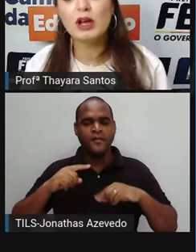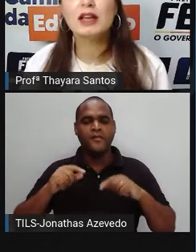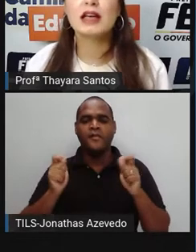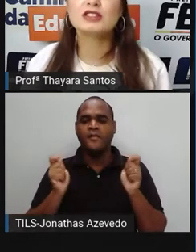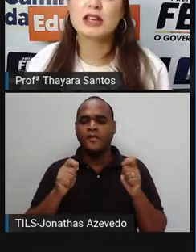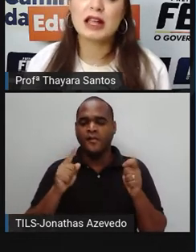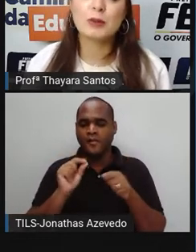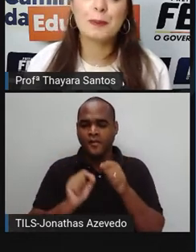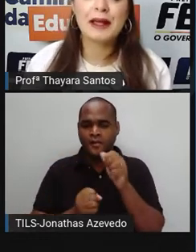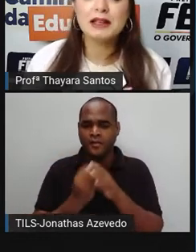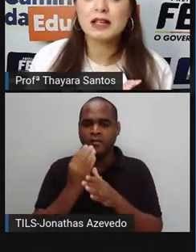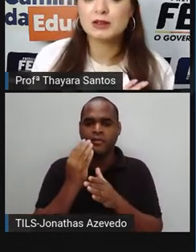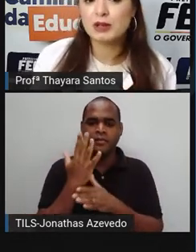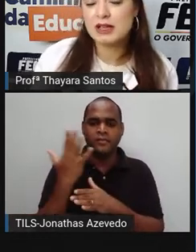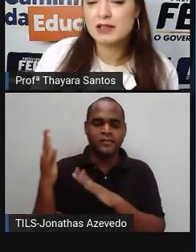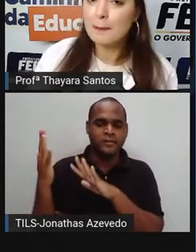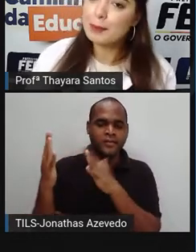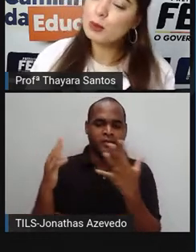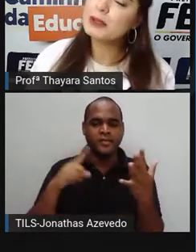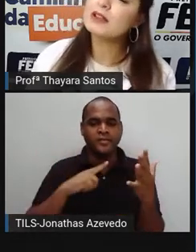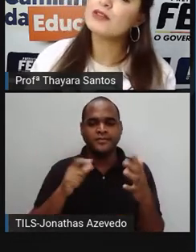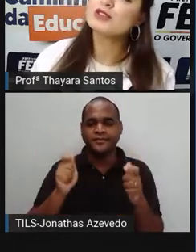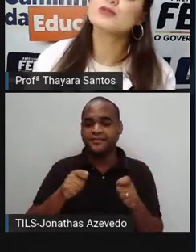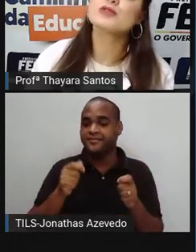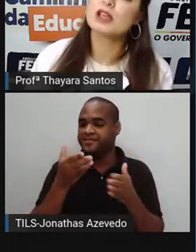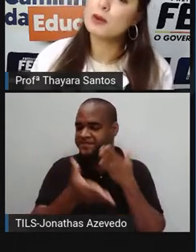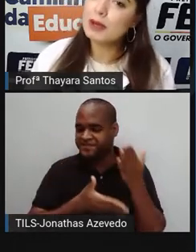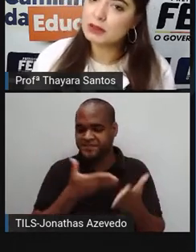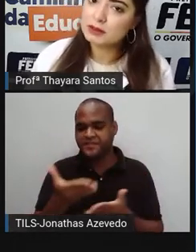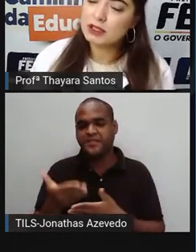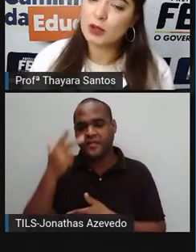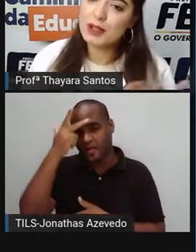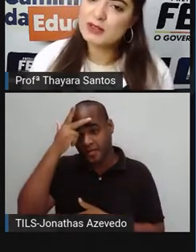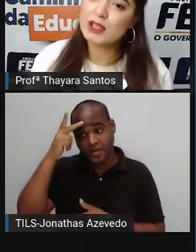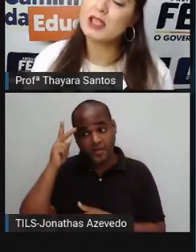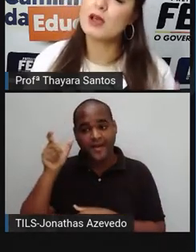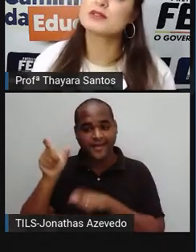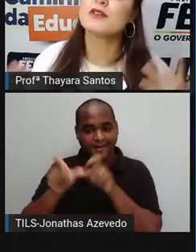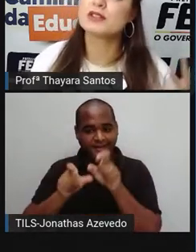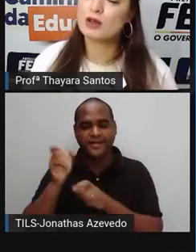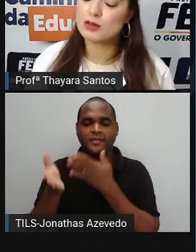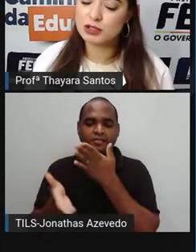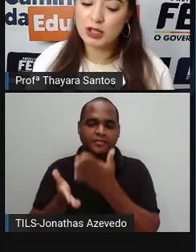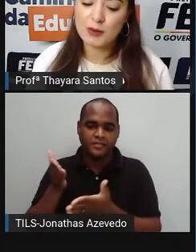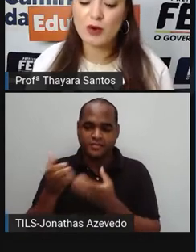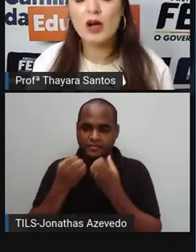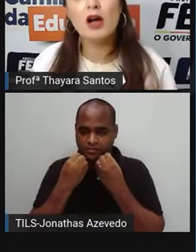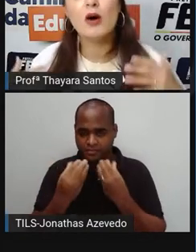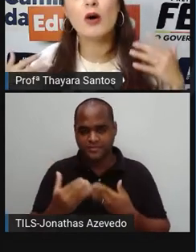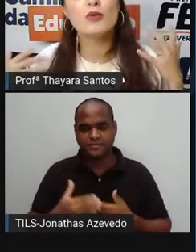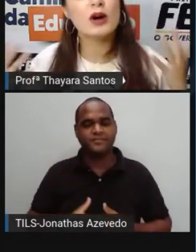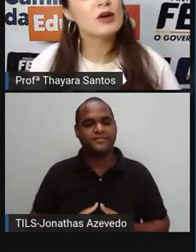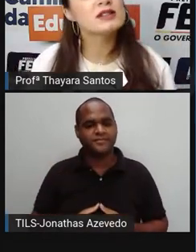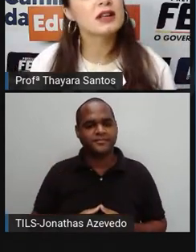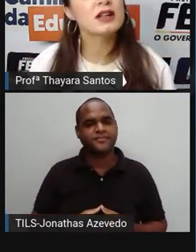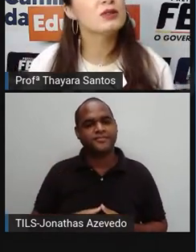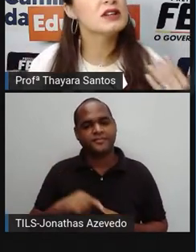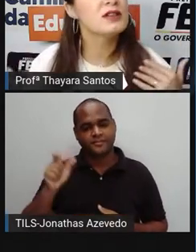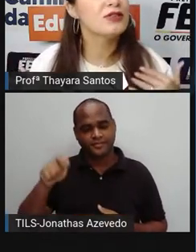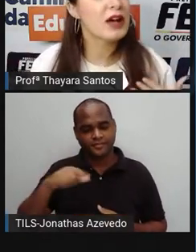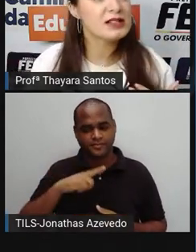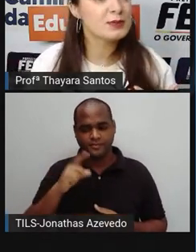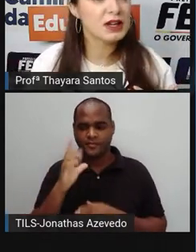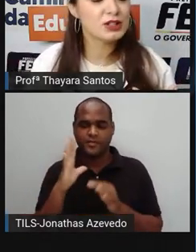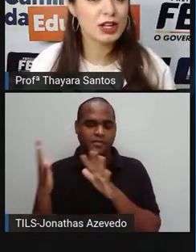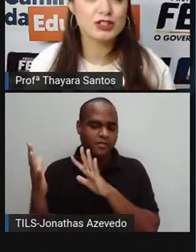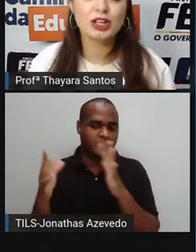de um produto que é gerado pela natureza para o benefício do ser humano Então isso é que é um serviço ecossistêmico alguma coisa